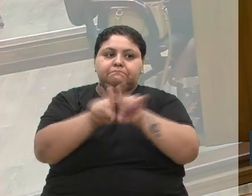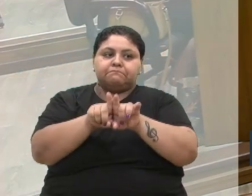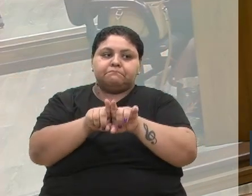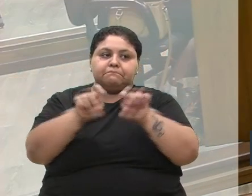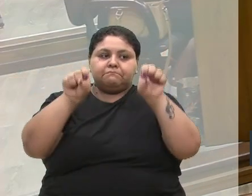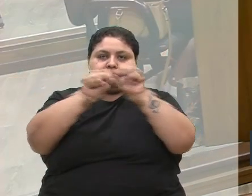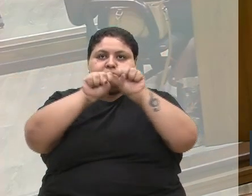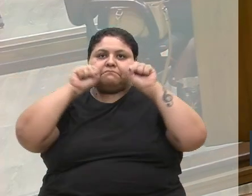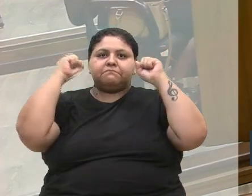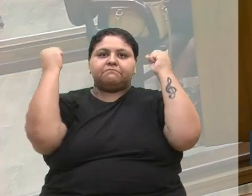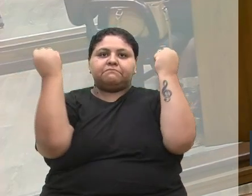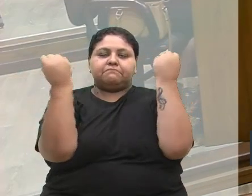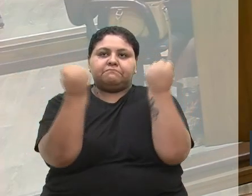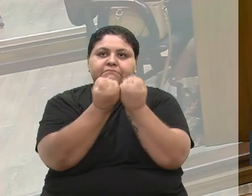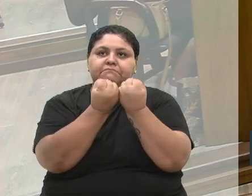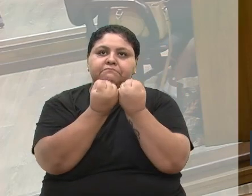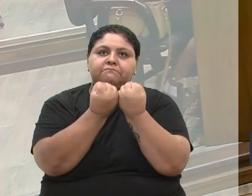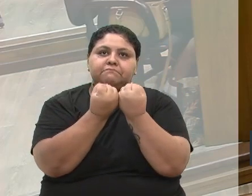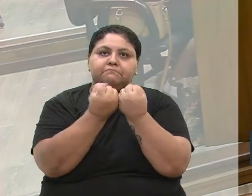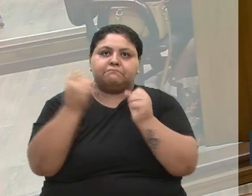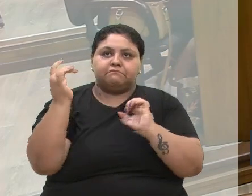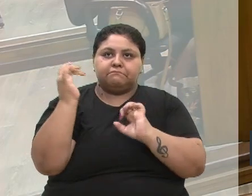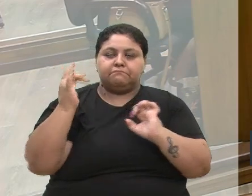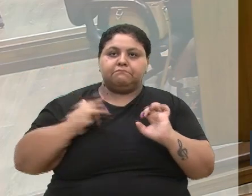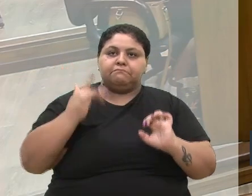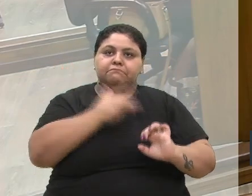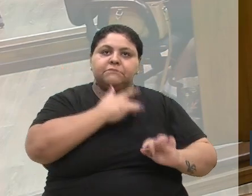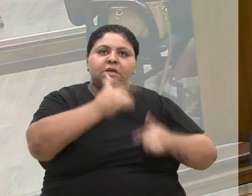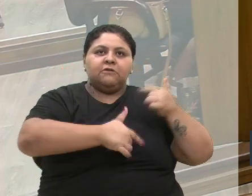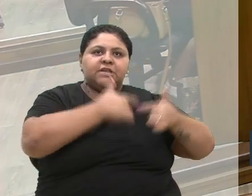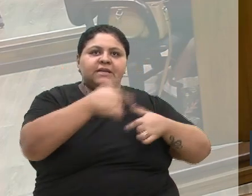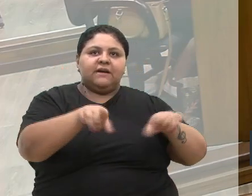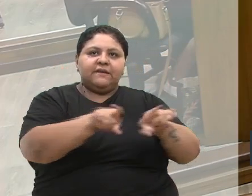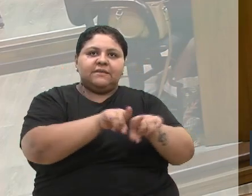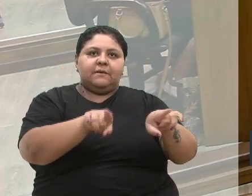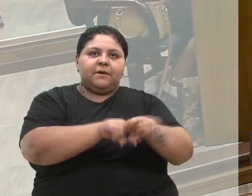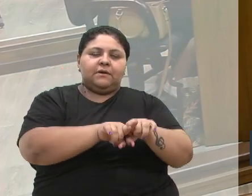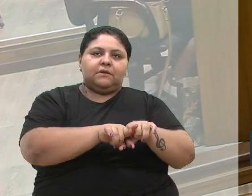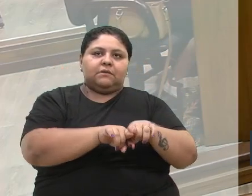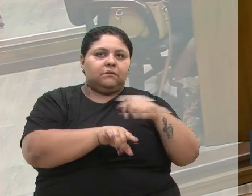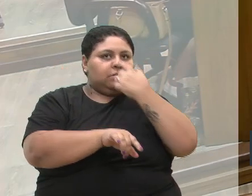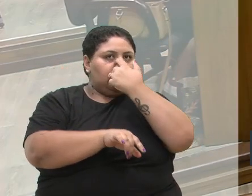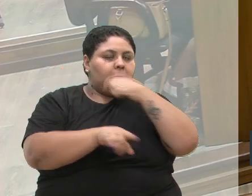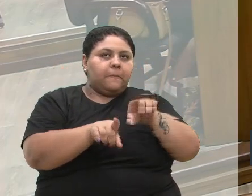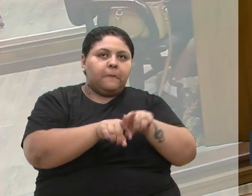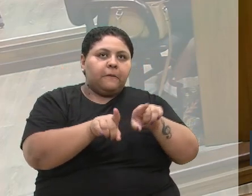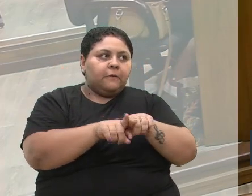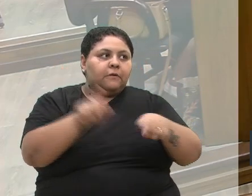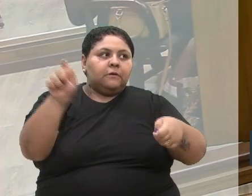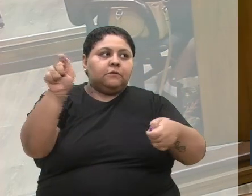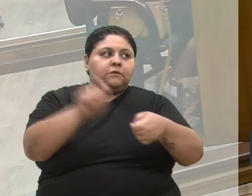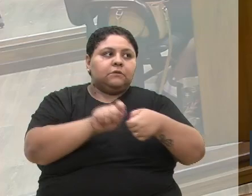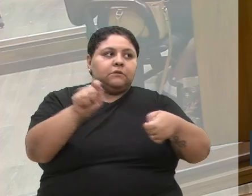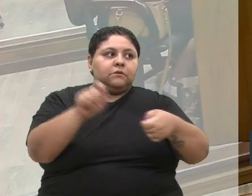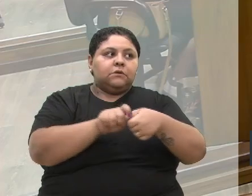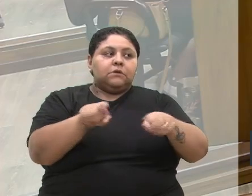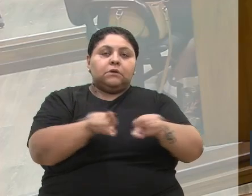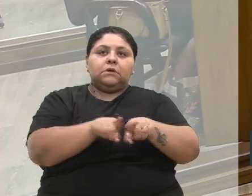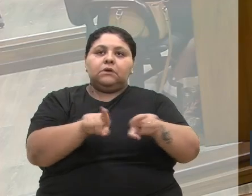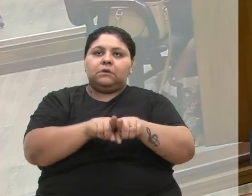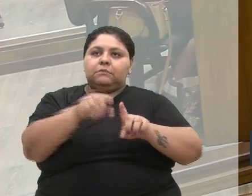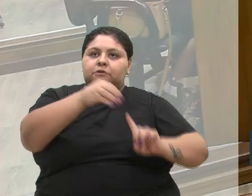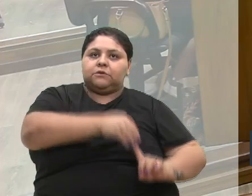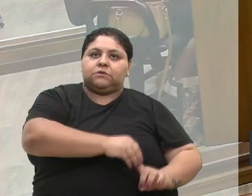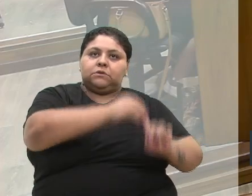seminário. A discussão sobre a saúde do trabalhador, a saúde mental do trabalhador é importante nós fazermos na nossa sociedade,